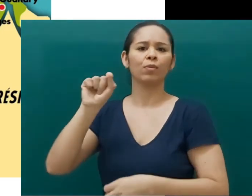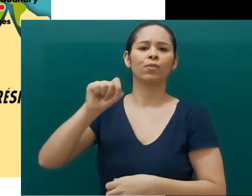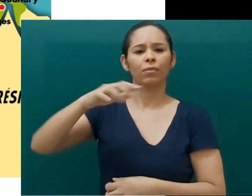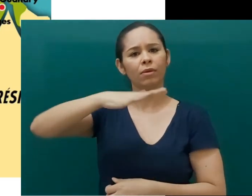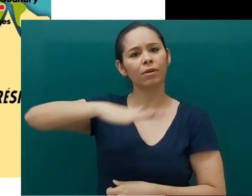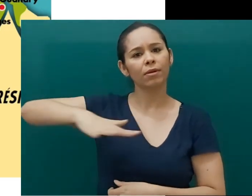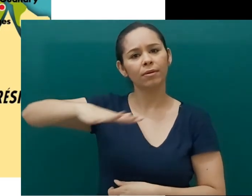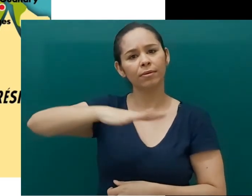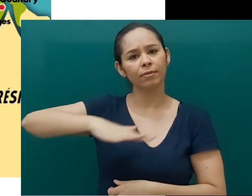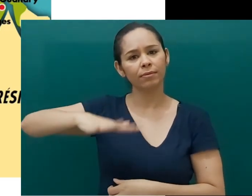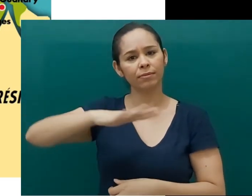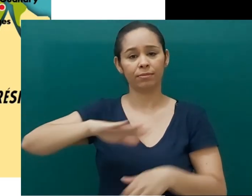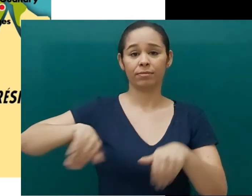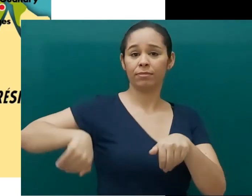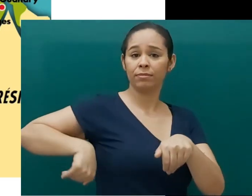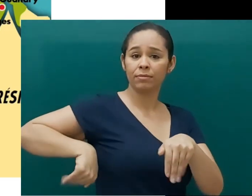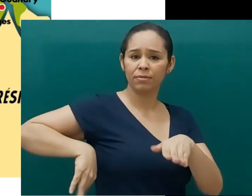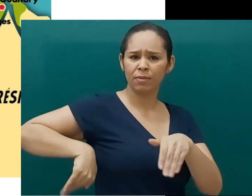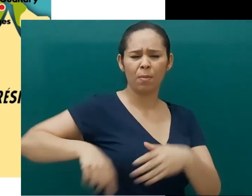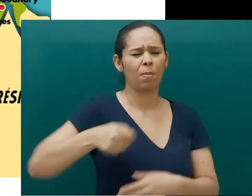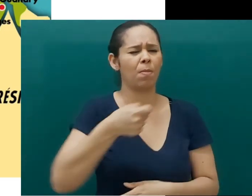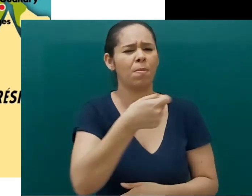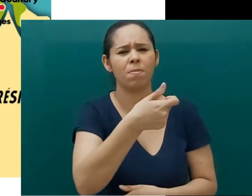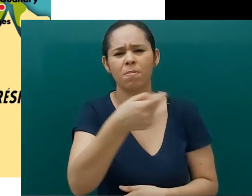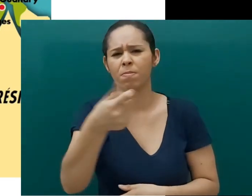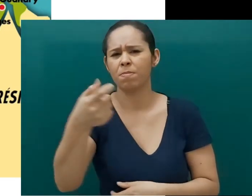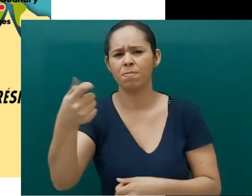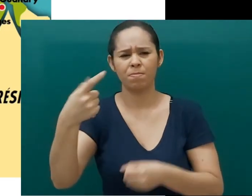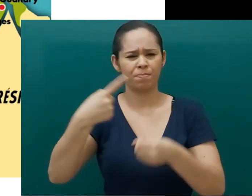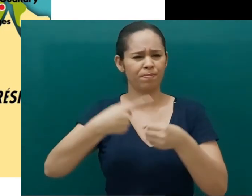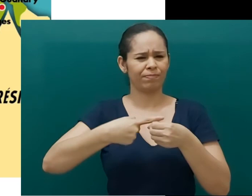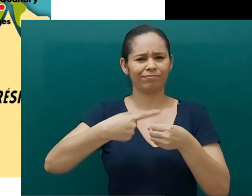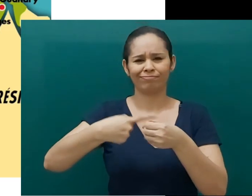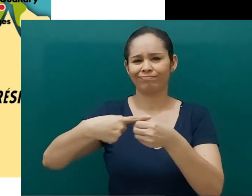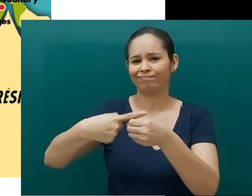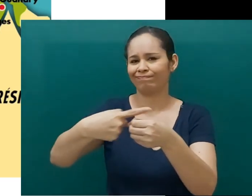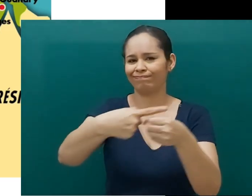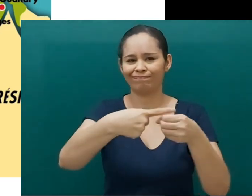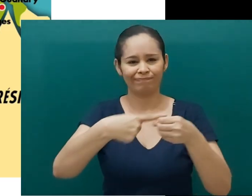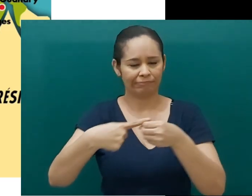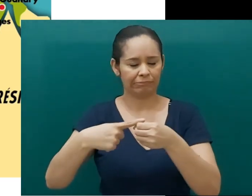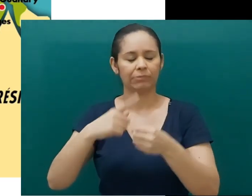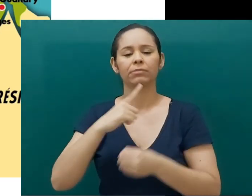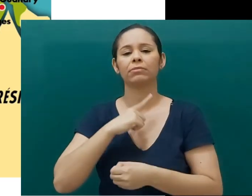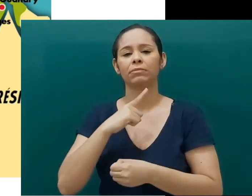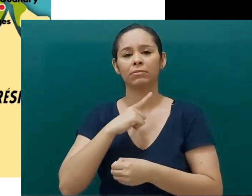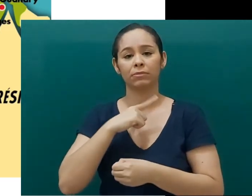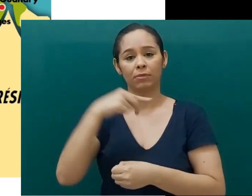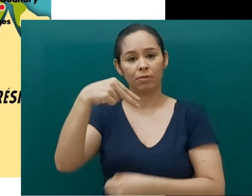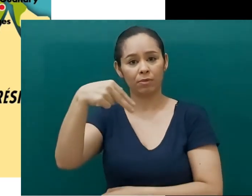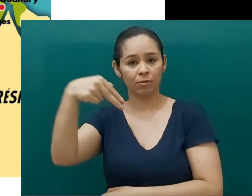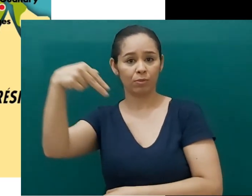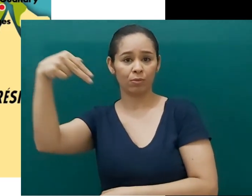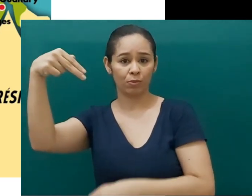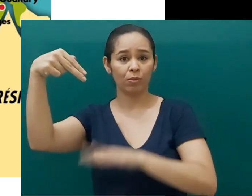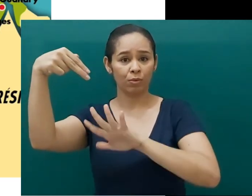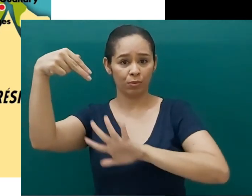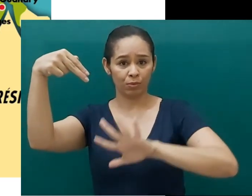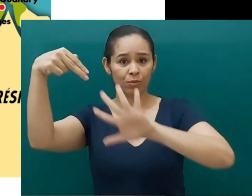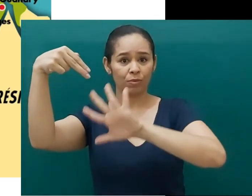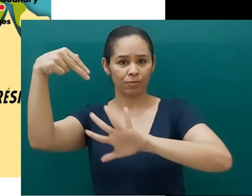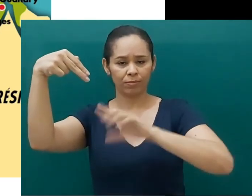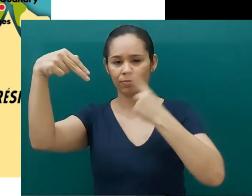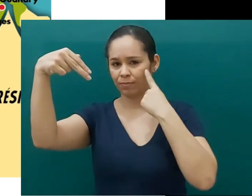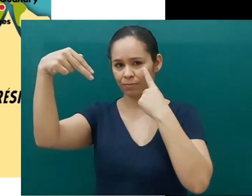a região da Guiana Francesa tem poucas cidades. Vejam só, vocês têm ali mais ao norte, né,